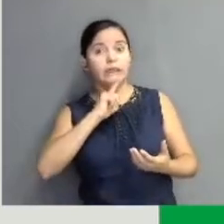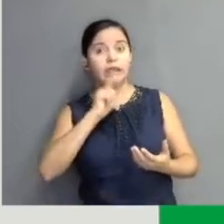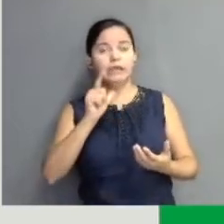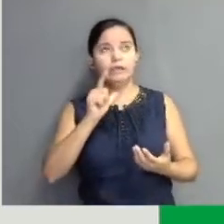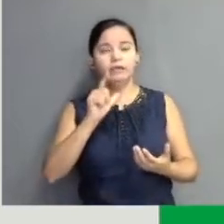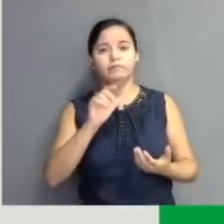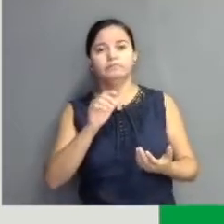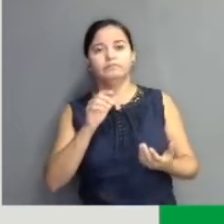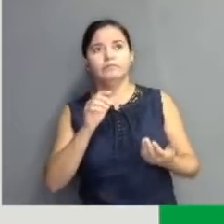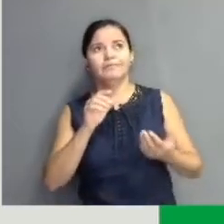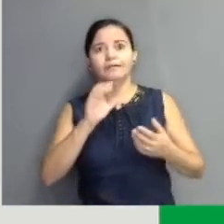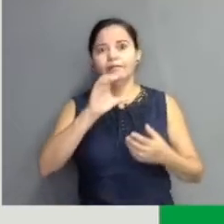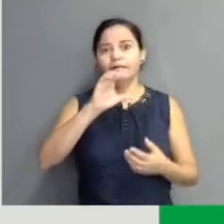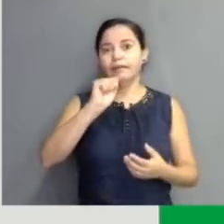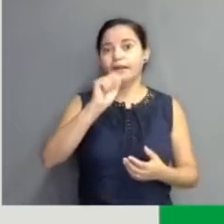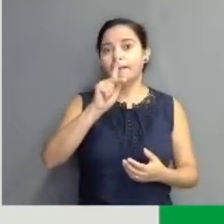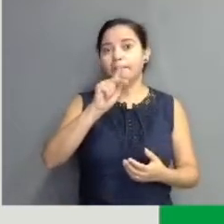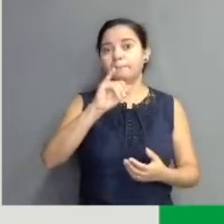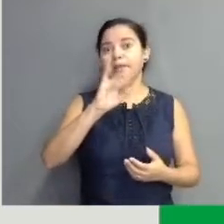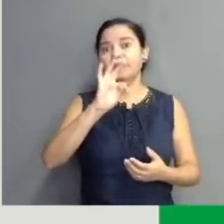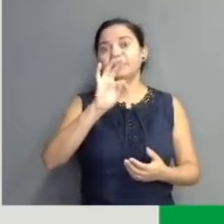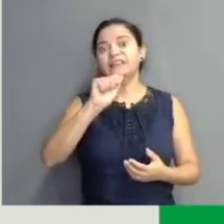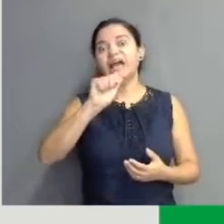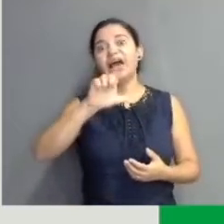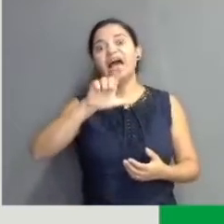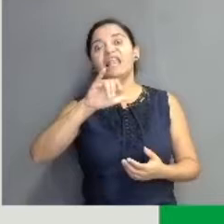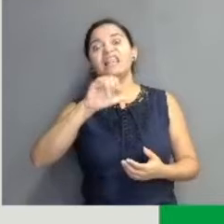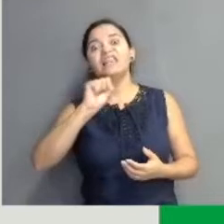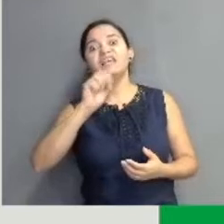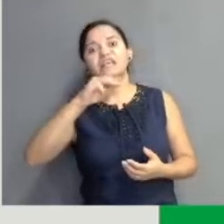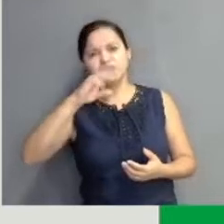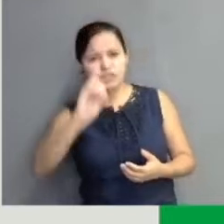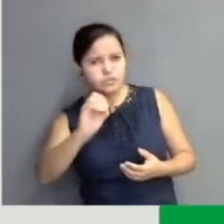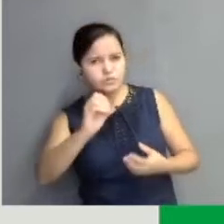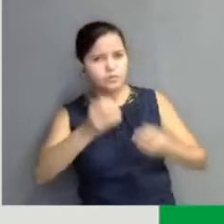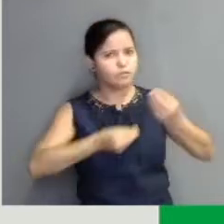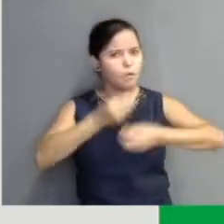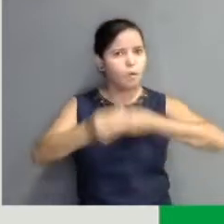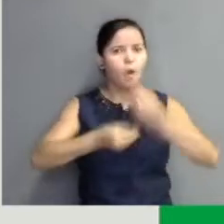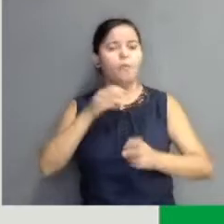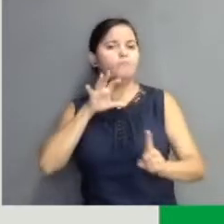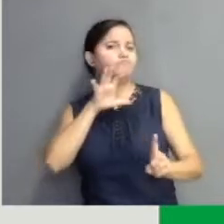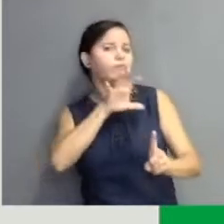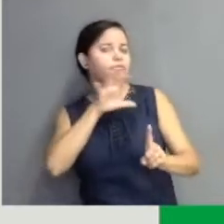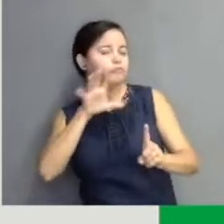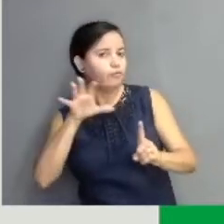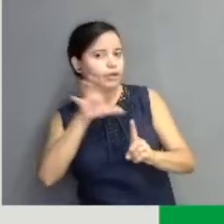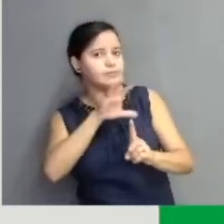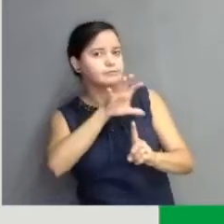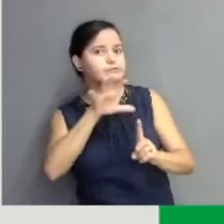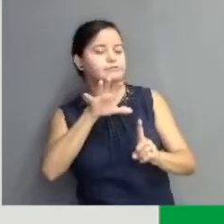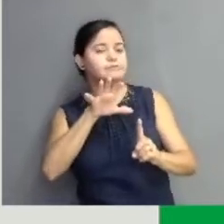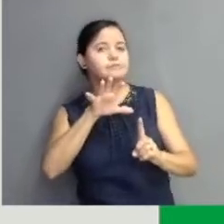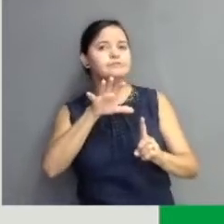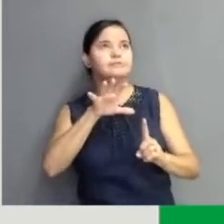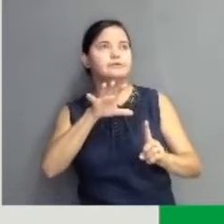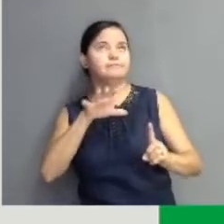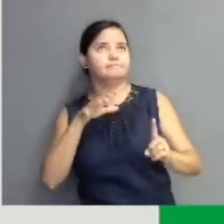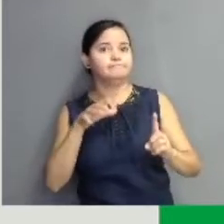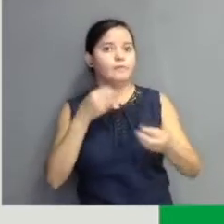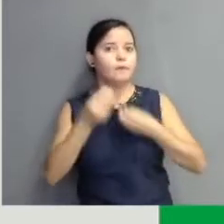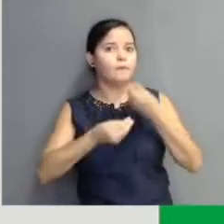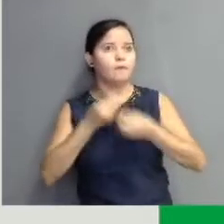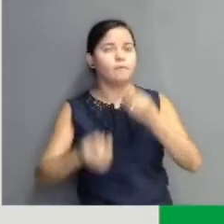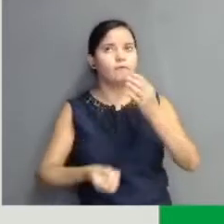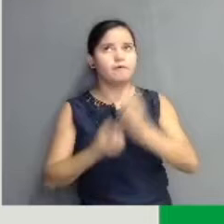perverso, desse capitalismo que gera um ambiente de feitiçização, onde cria o quê? Aquela necessidade artificial